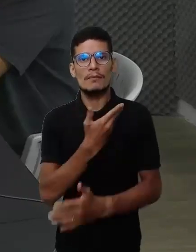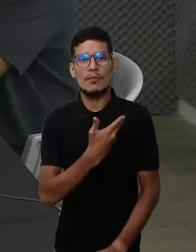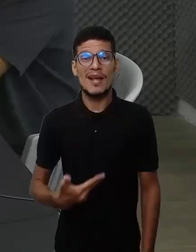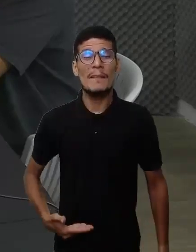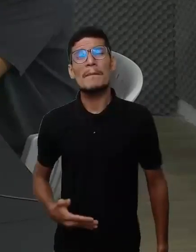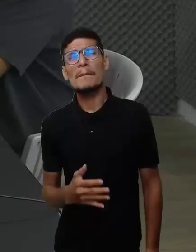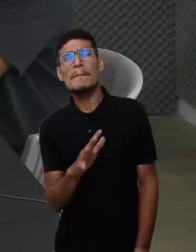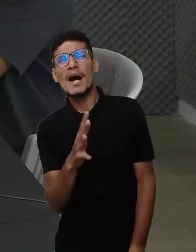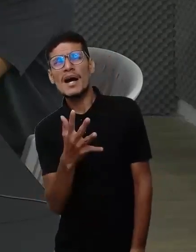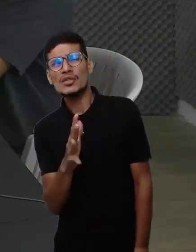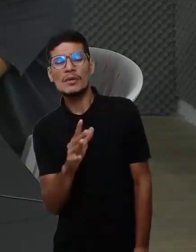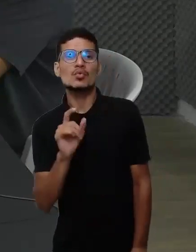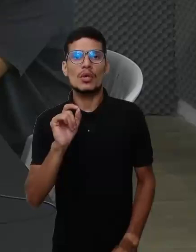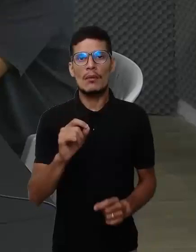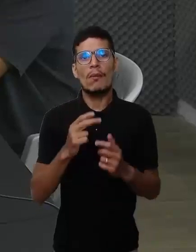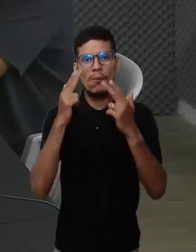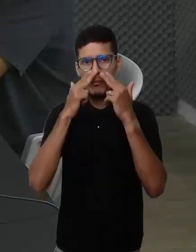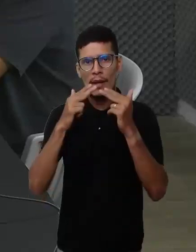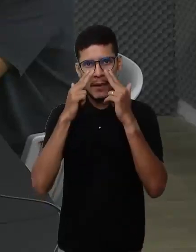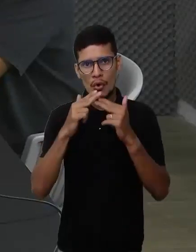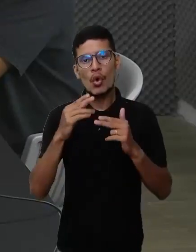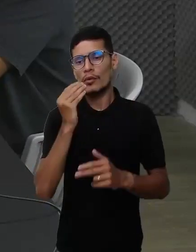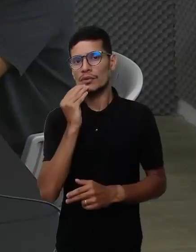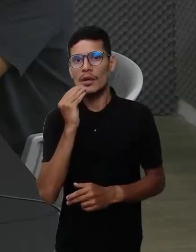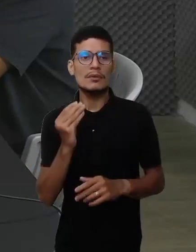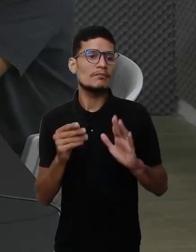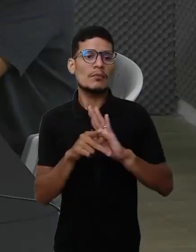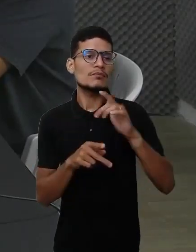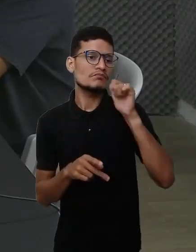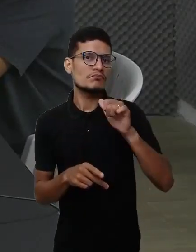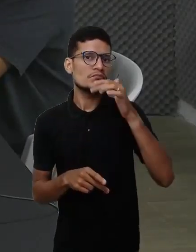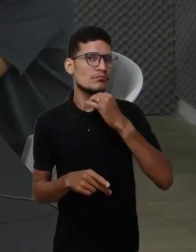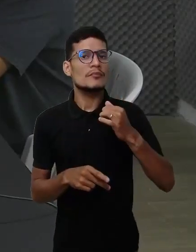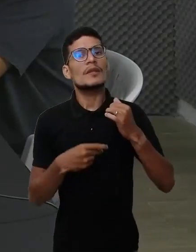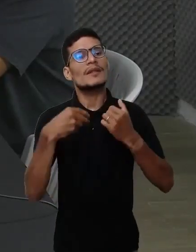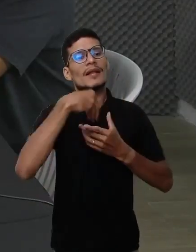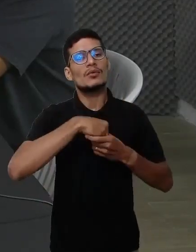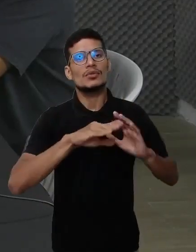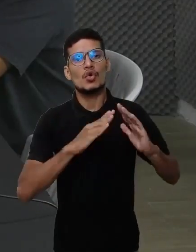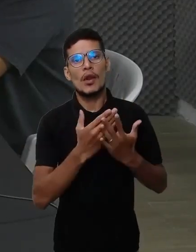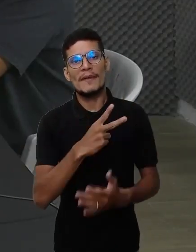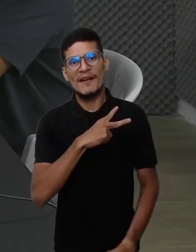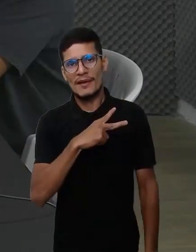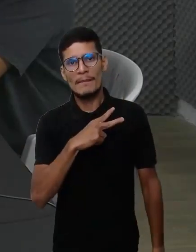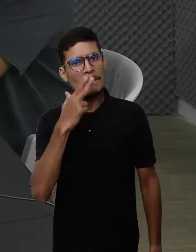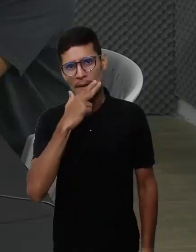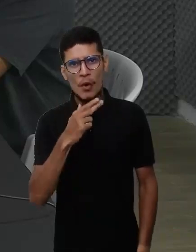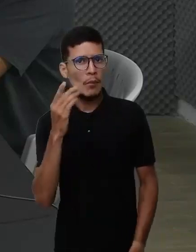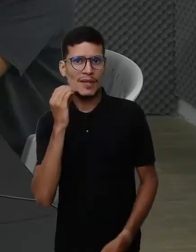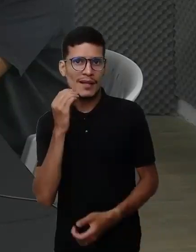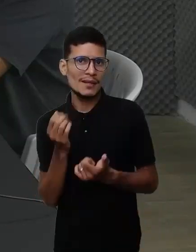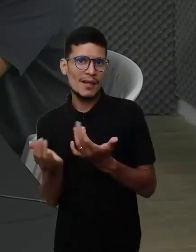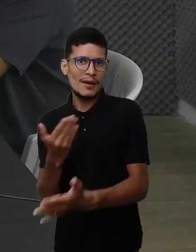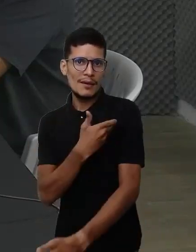pelo menos, a mesma oportunidade dos meninos e meninas que estão na escola privada. A gente precisa